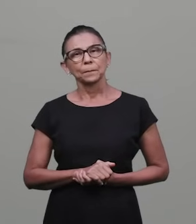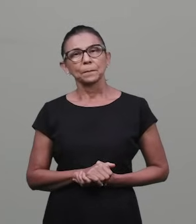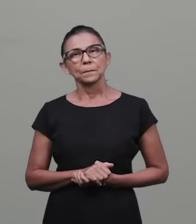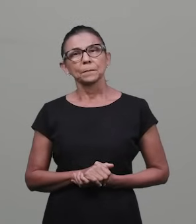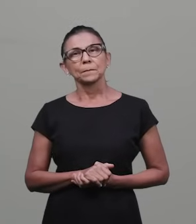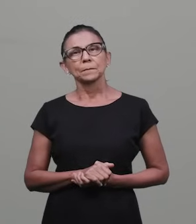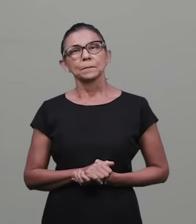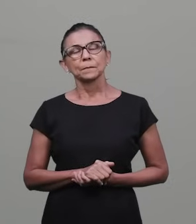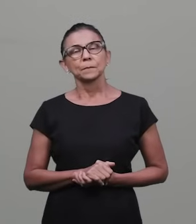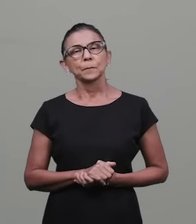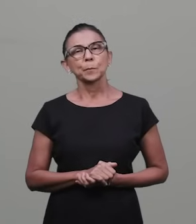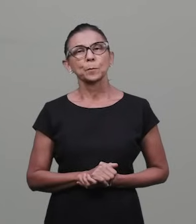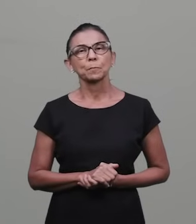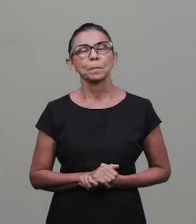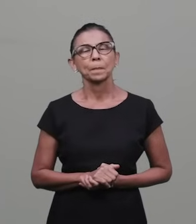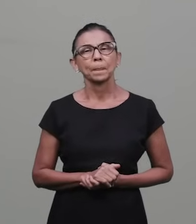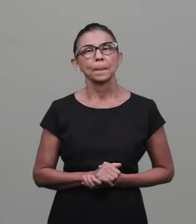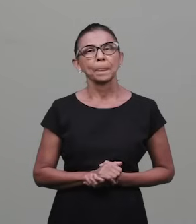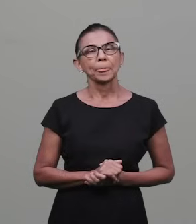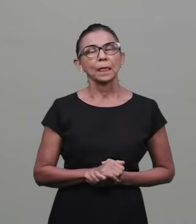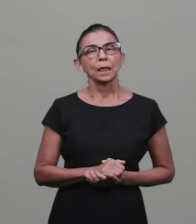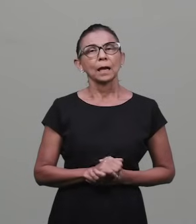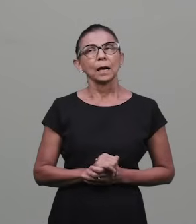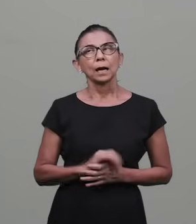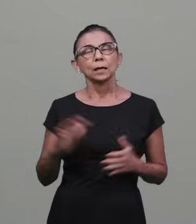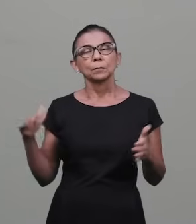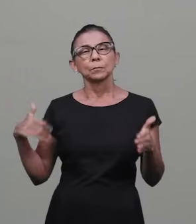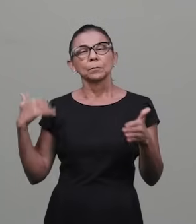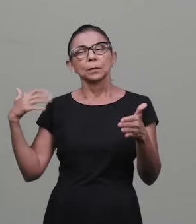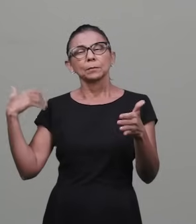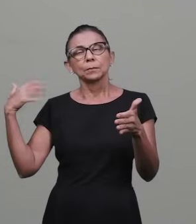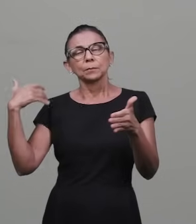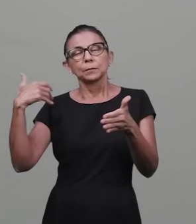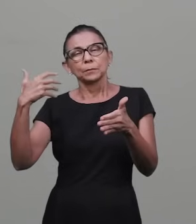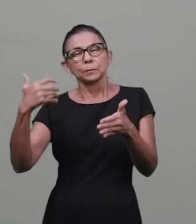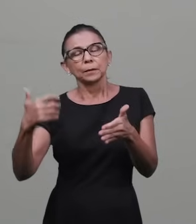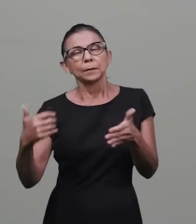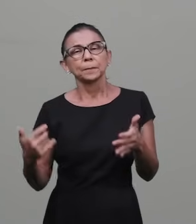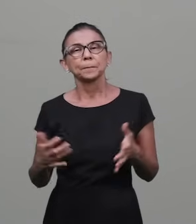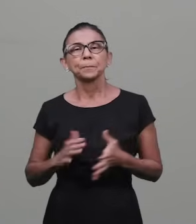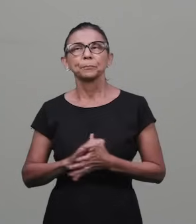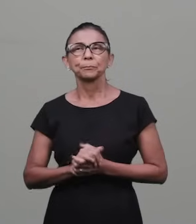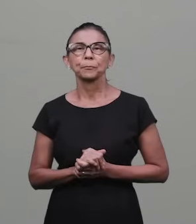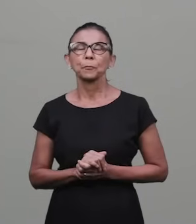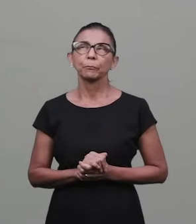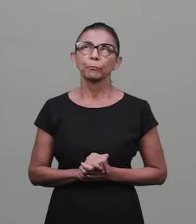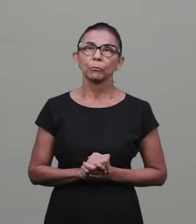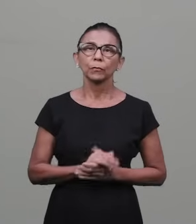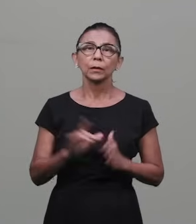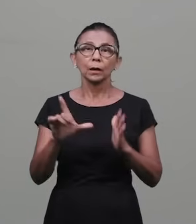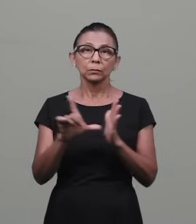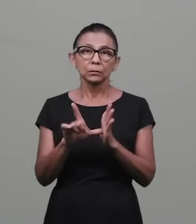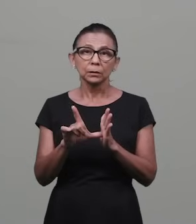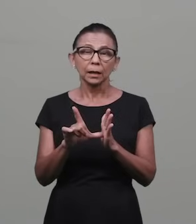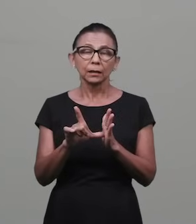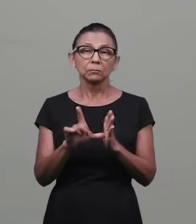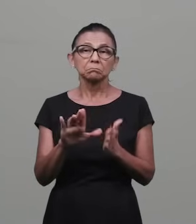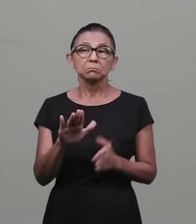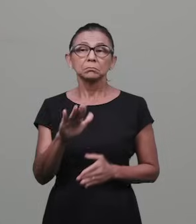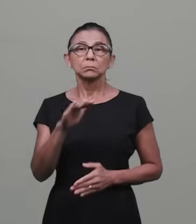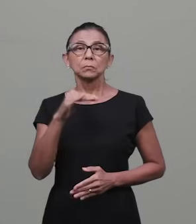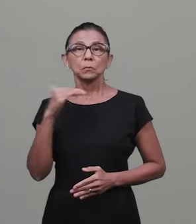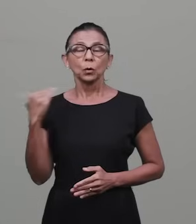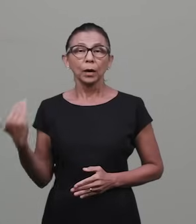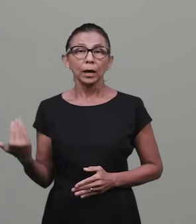E, podemos dizer, depois passou o tempo, Lutero veio a